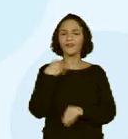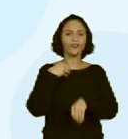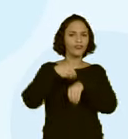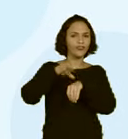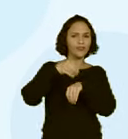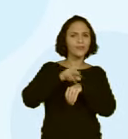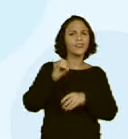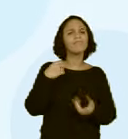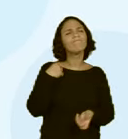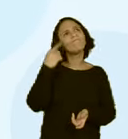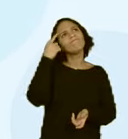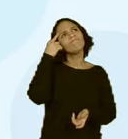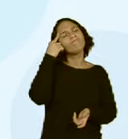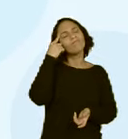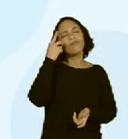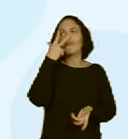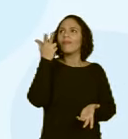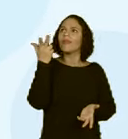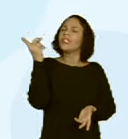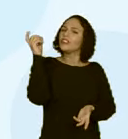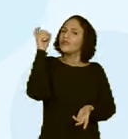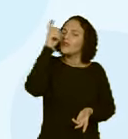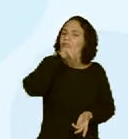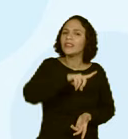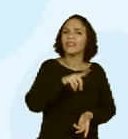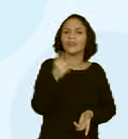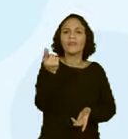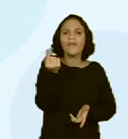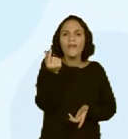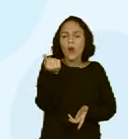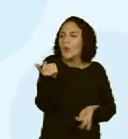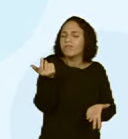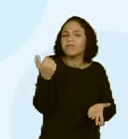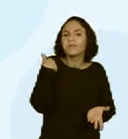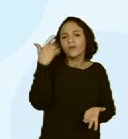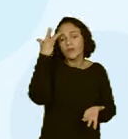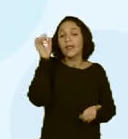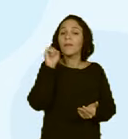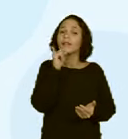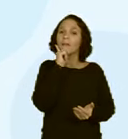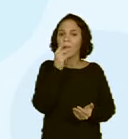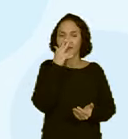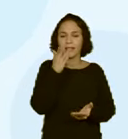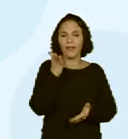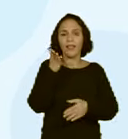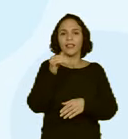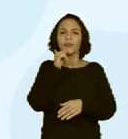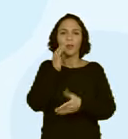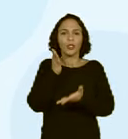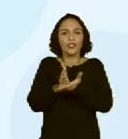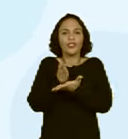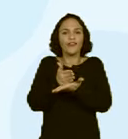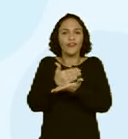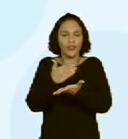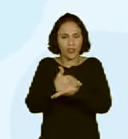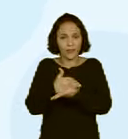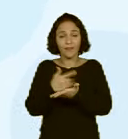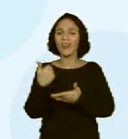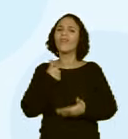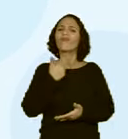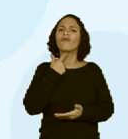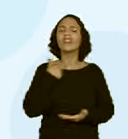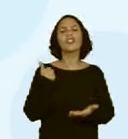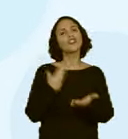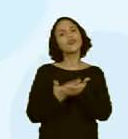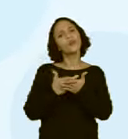possível estimar o seu valor, divida-o em etapas. Eu quero morar fora, eu quero estudar fora. Eu não faço a